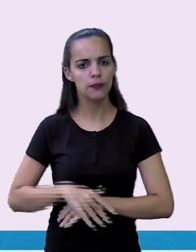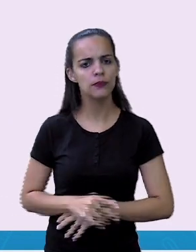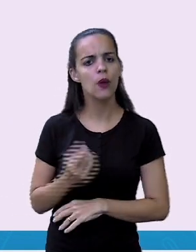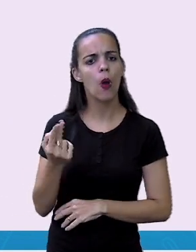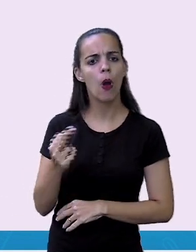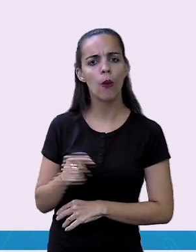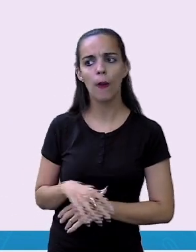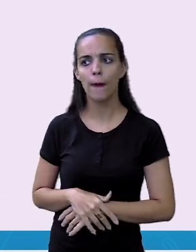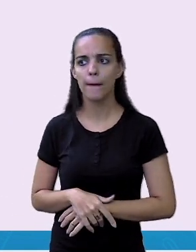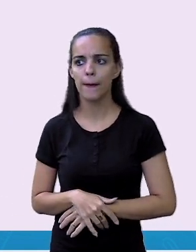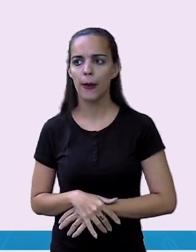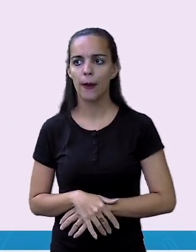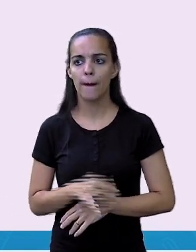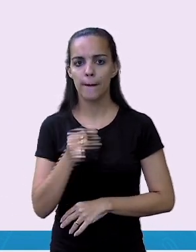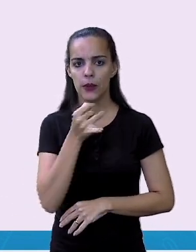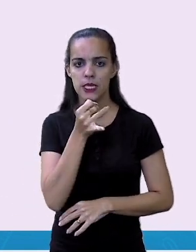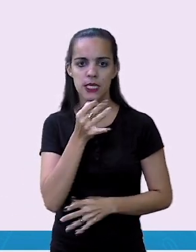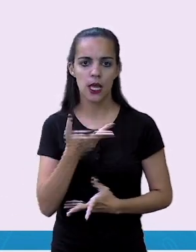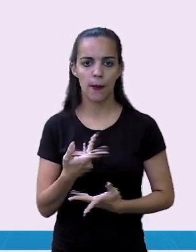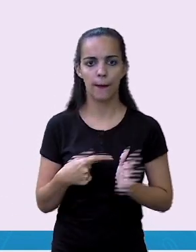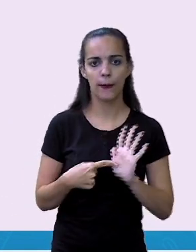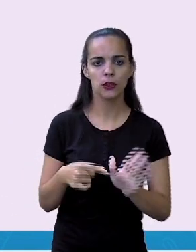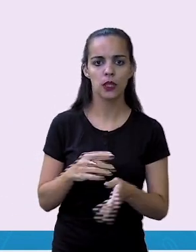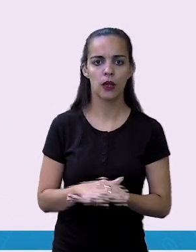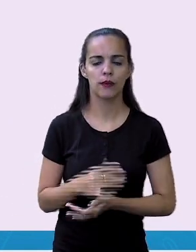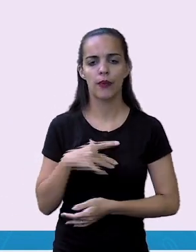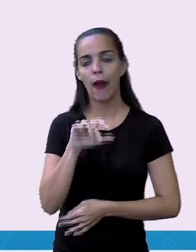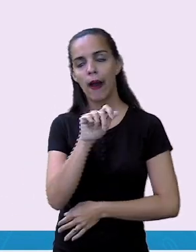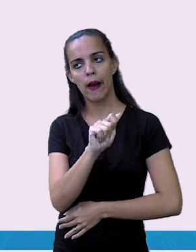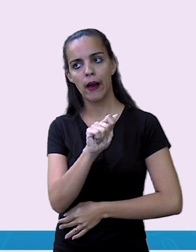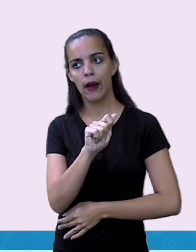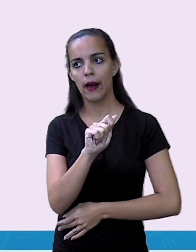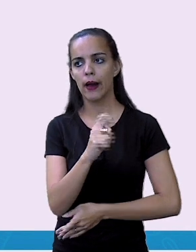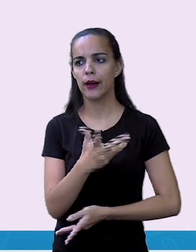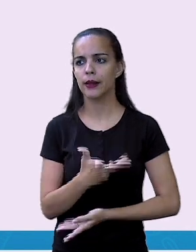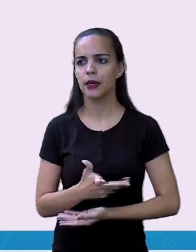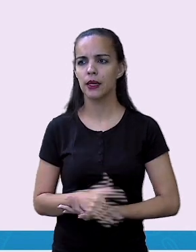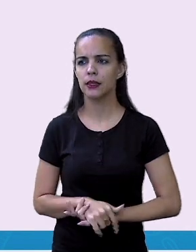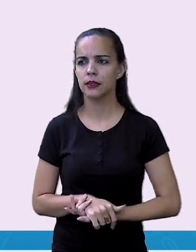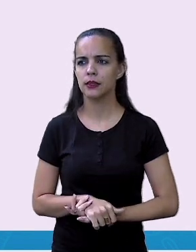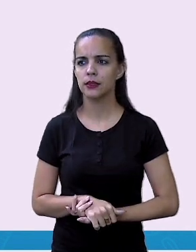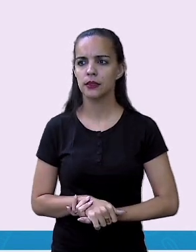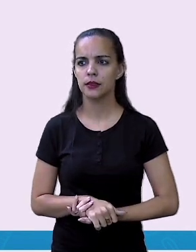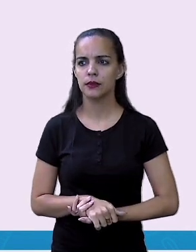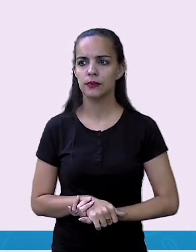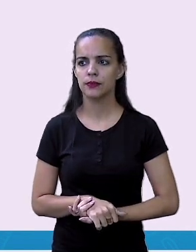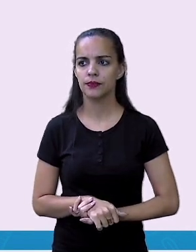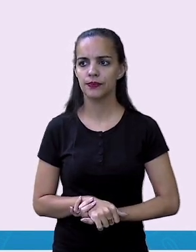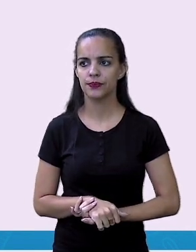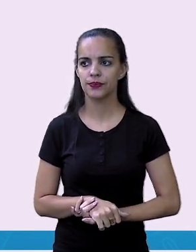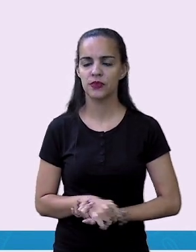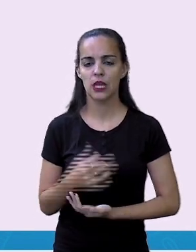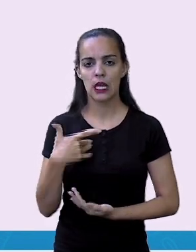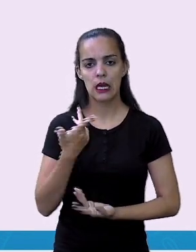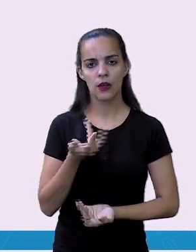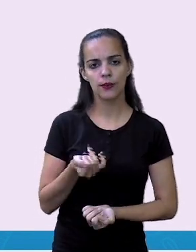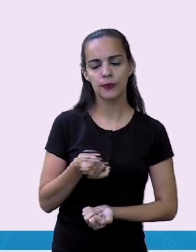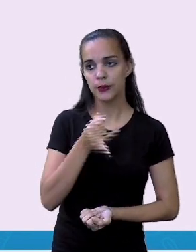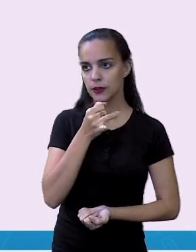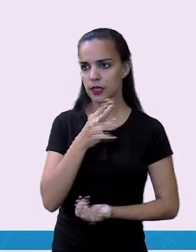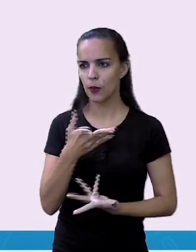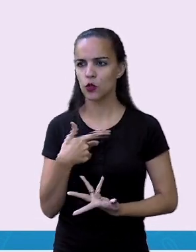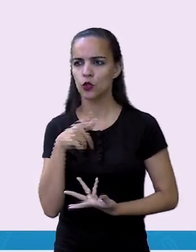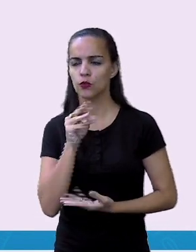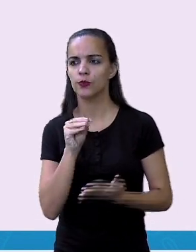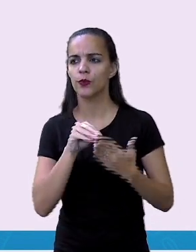repetindo? Temos em evidência o termo A. Colocando em evidência, eu tenho